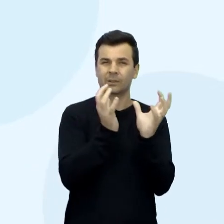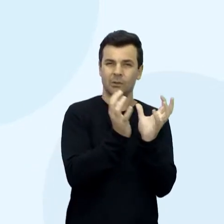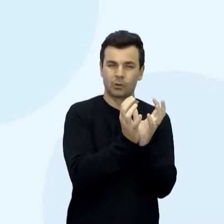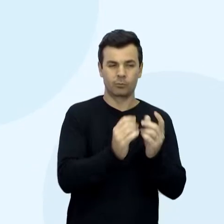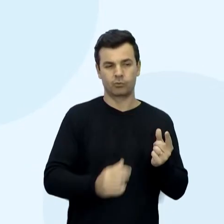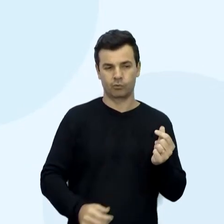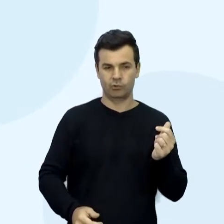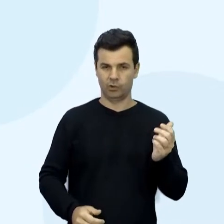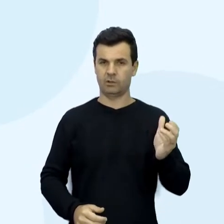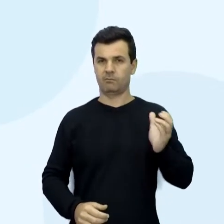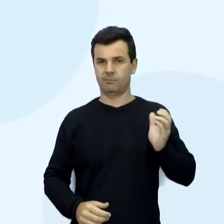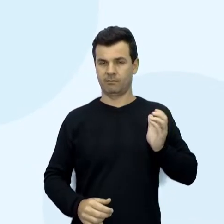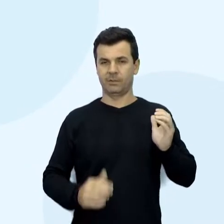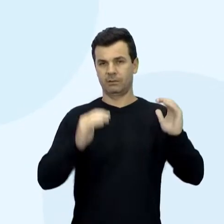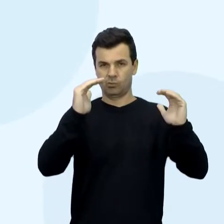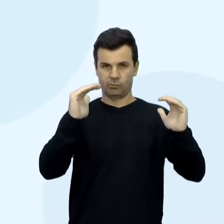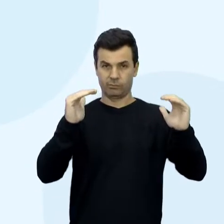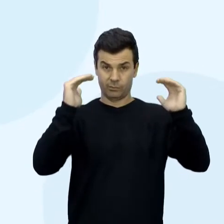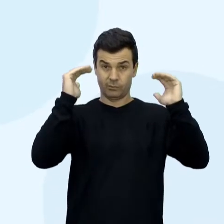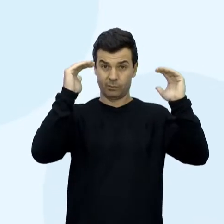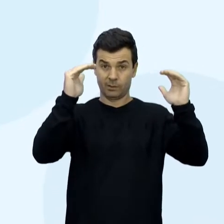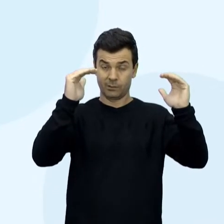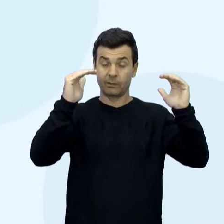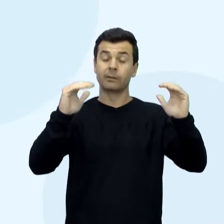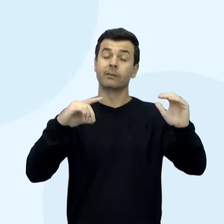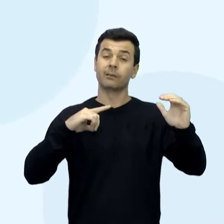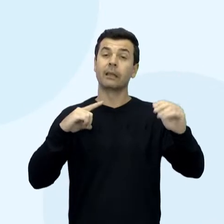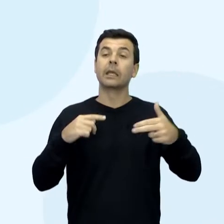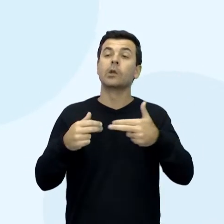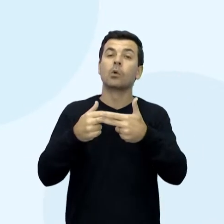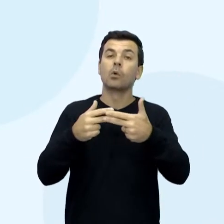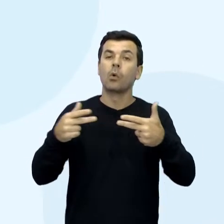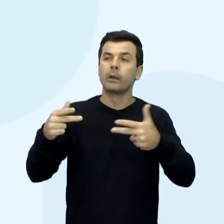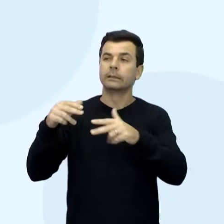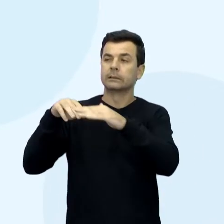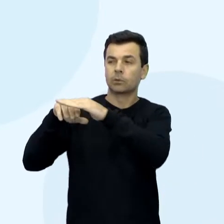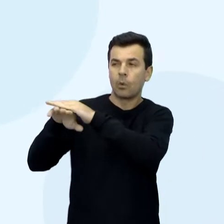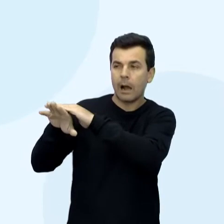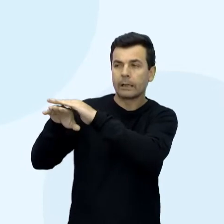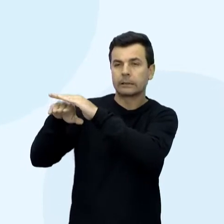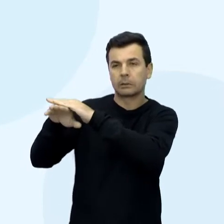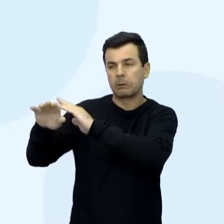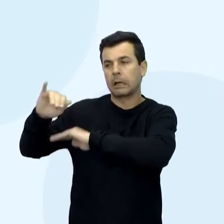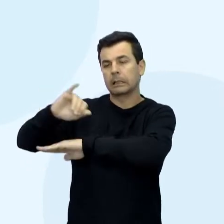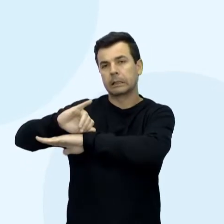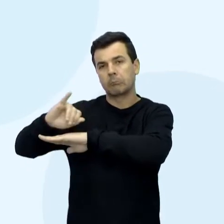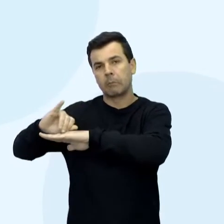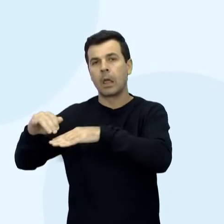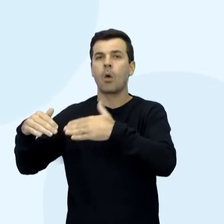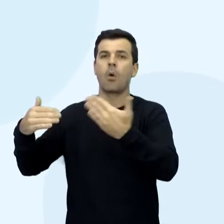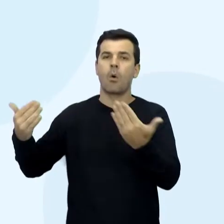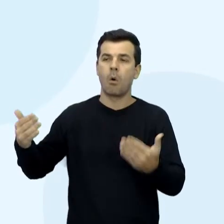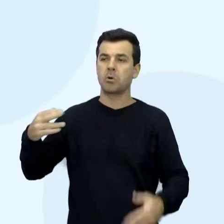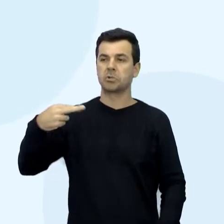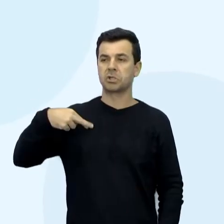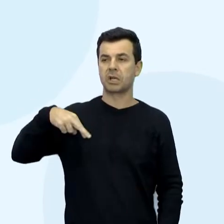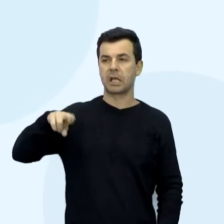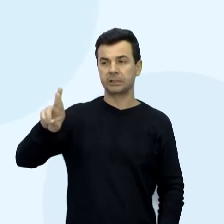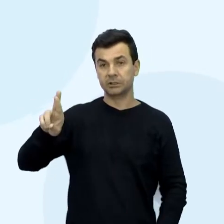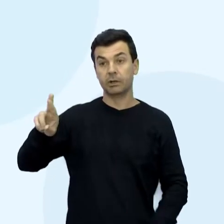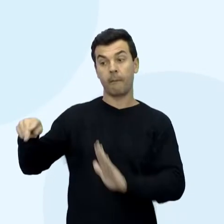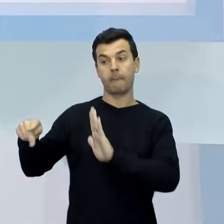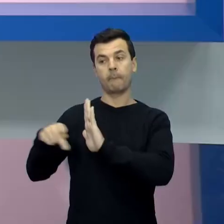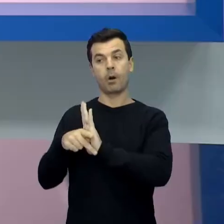que utilizavam os itens guardados como patrimônio tanto material quanto religioso. Então pode voltar para